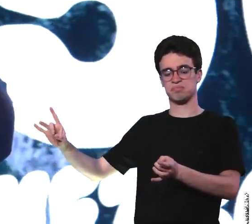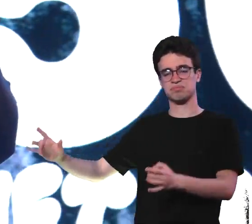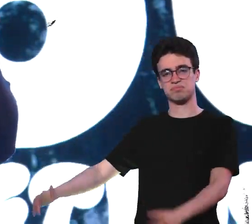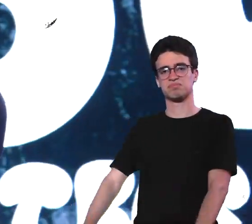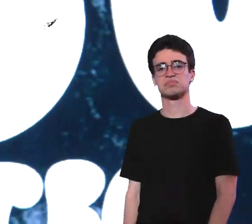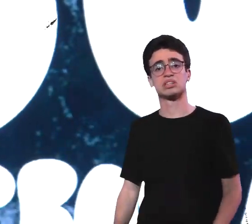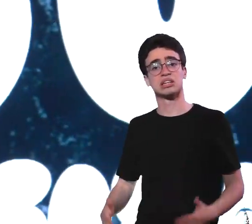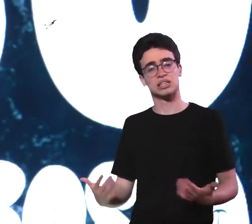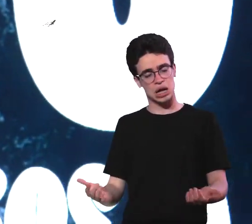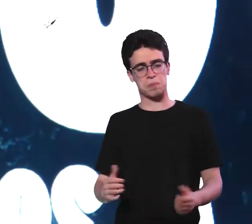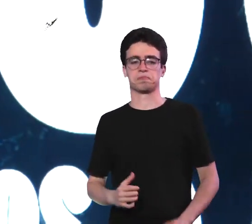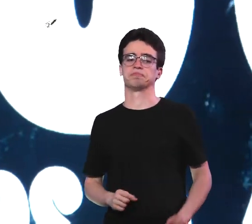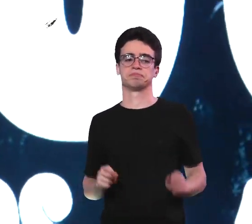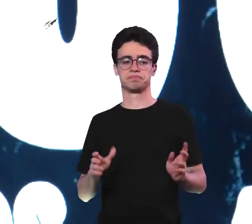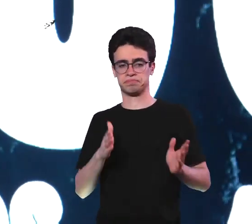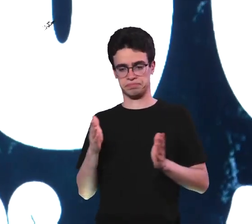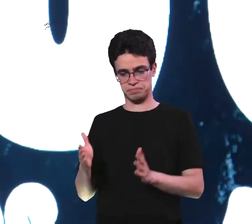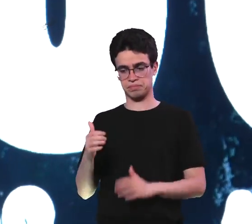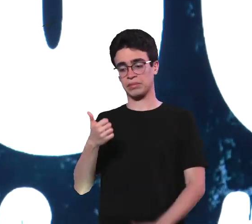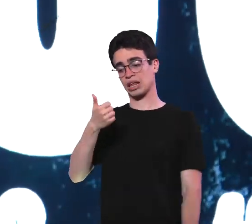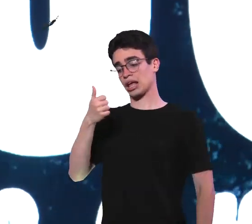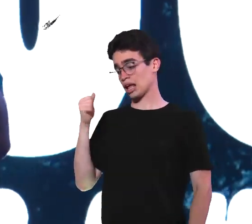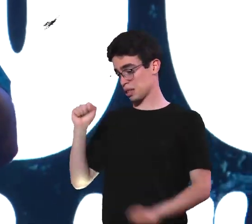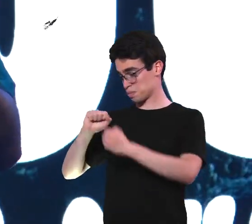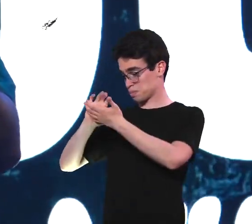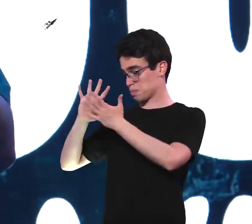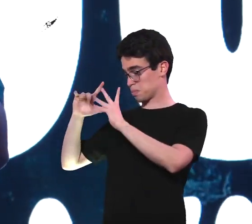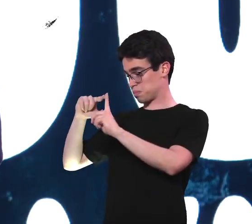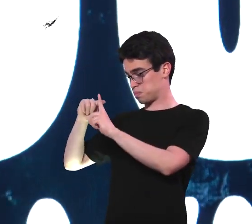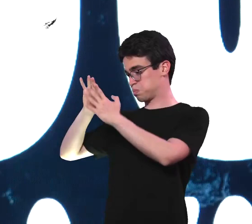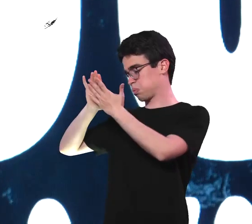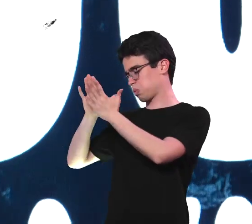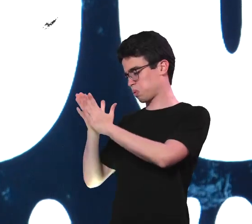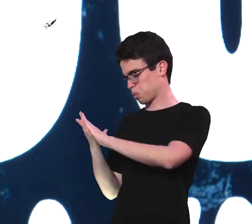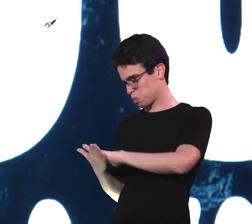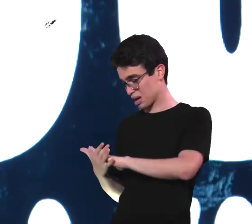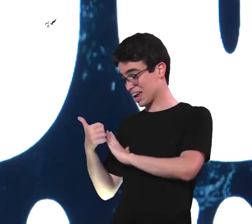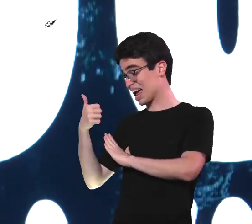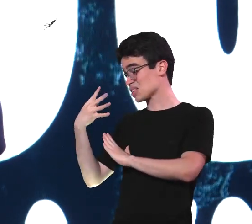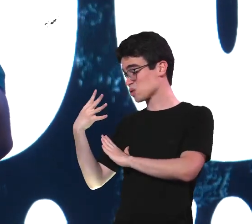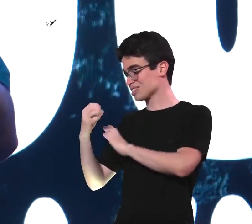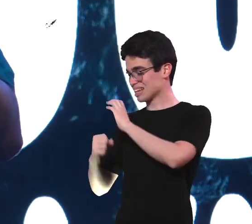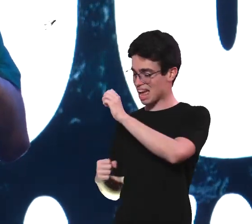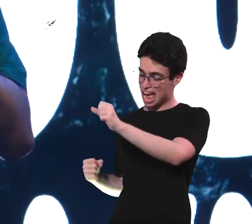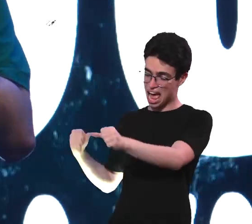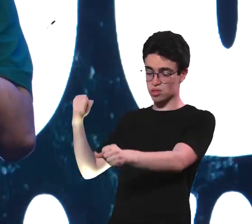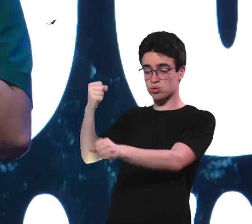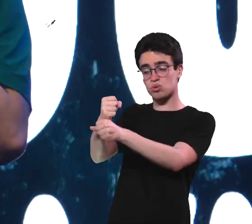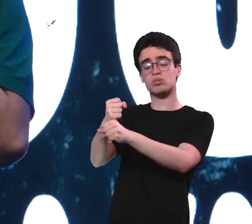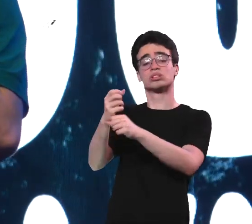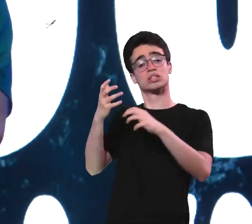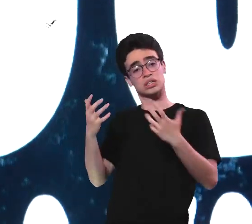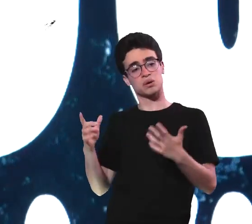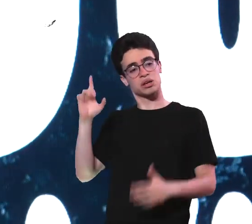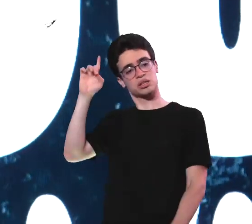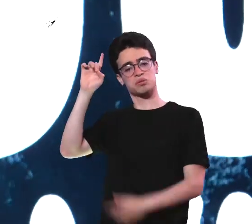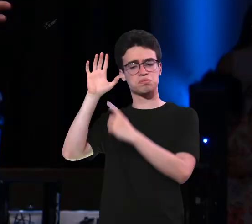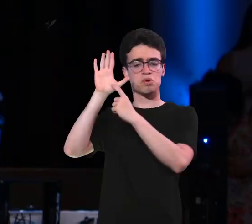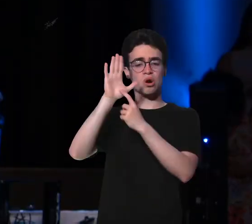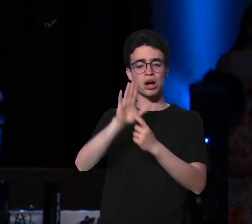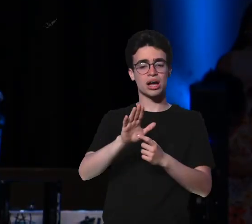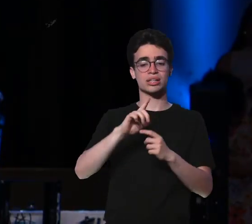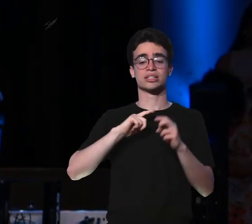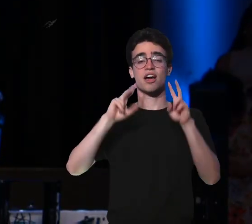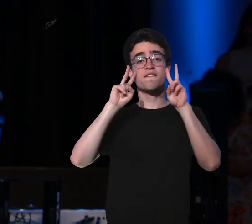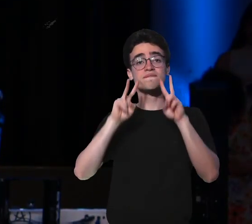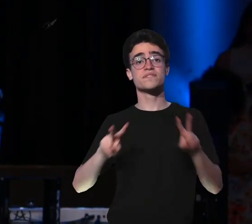caiu, Deus aparece numa visão para Ezequiel. E a Bíblia descreve essa visão do capítulo